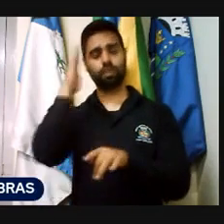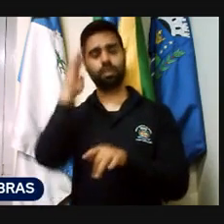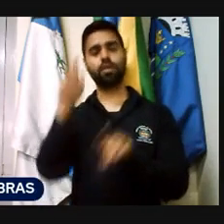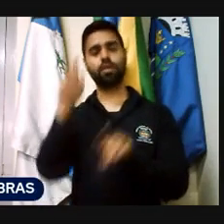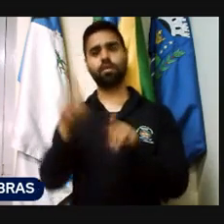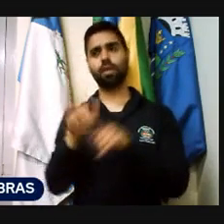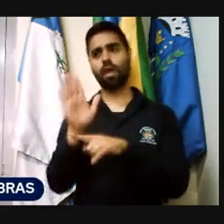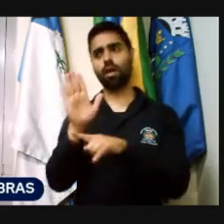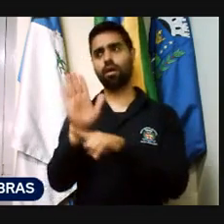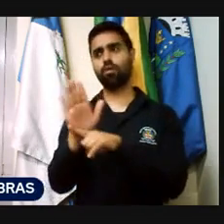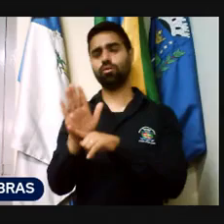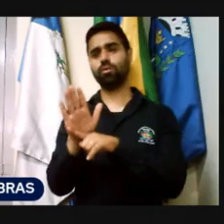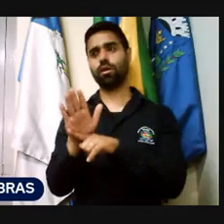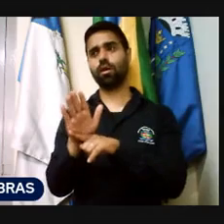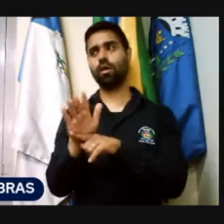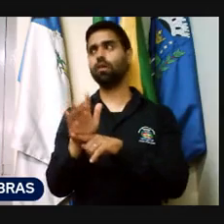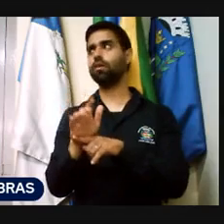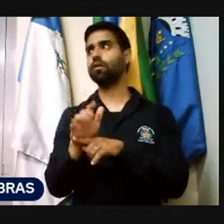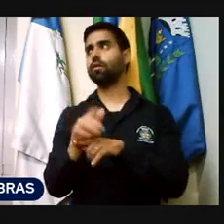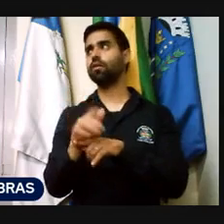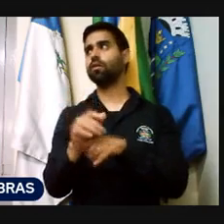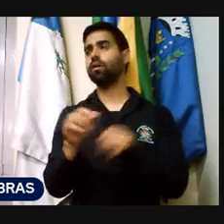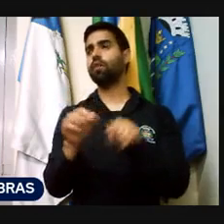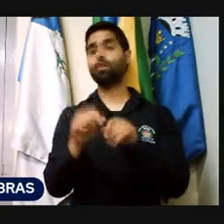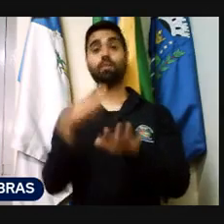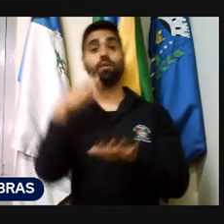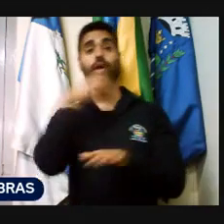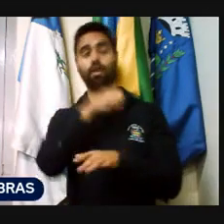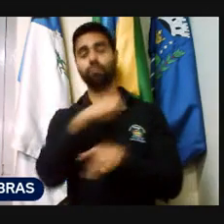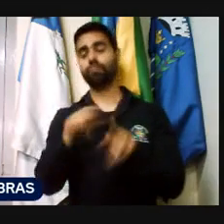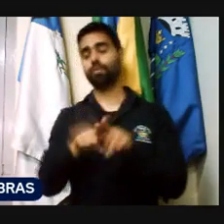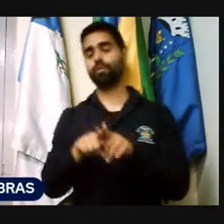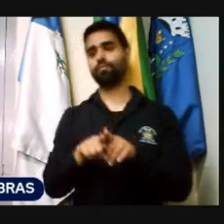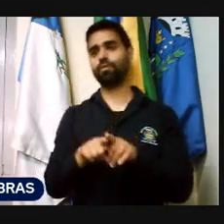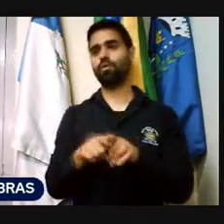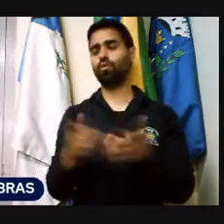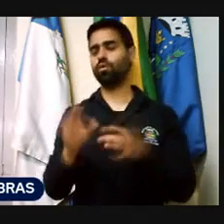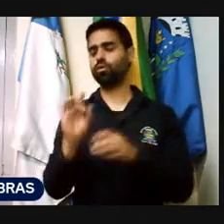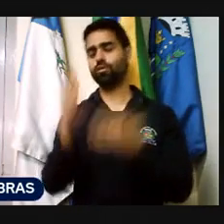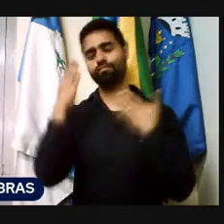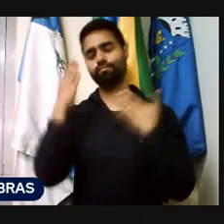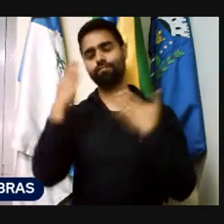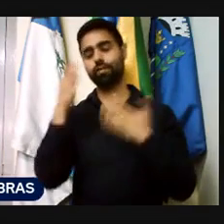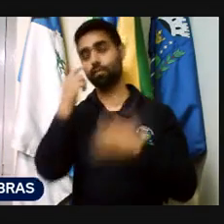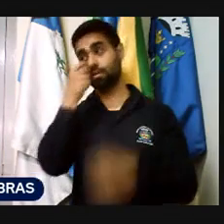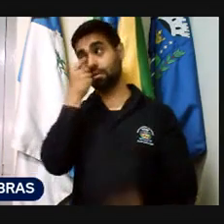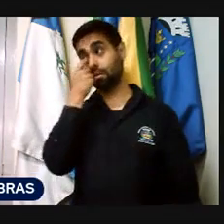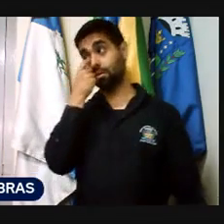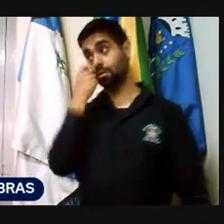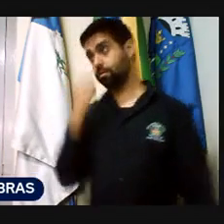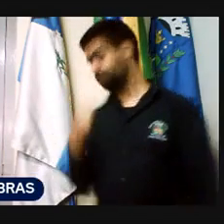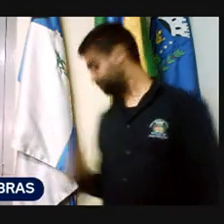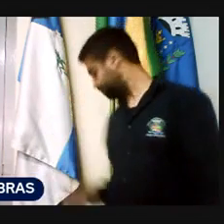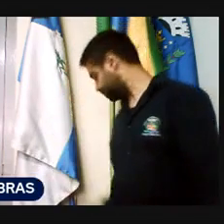disposto a colaborar e fazer agilizar o quanto antes. Presidente, por essa noite é só. Obrigado.